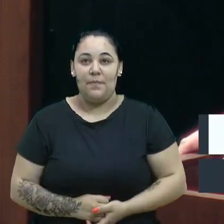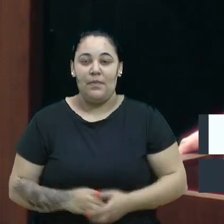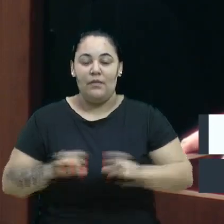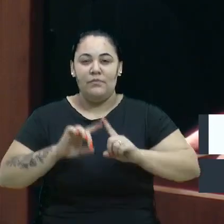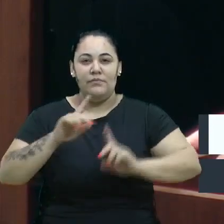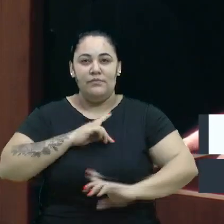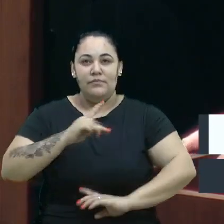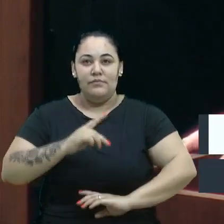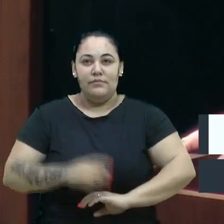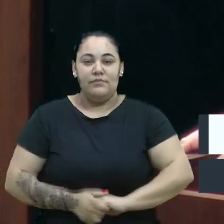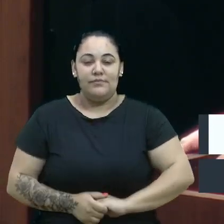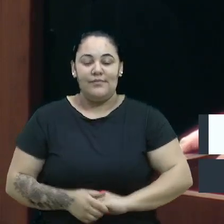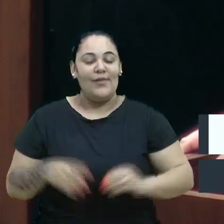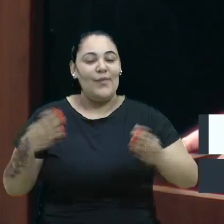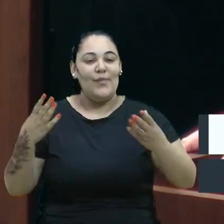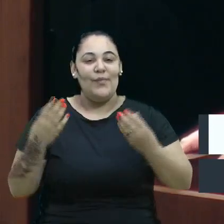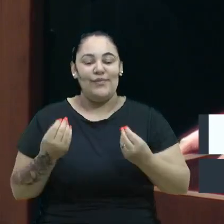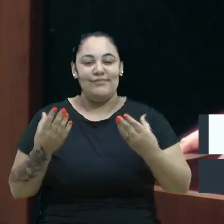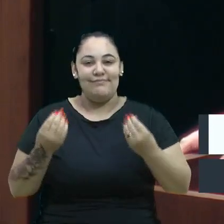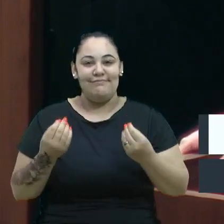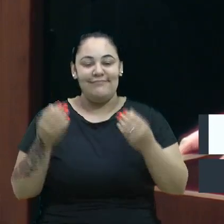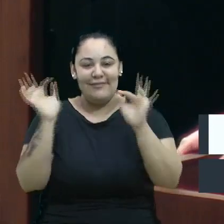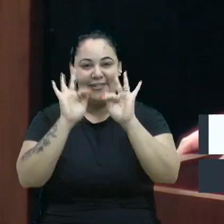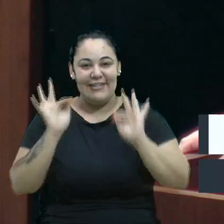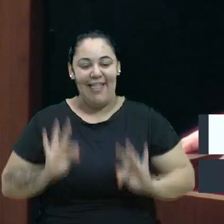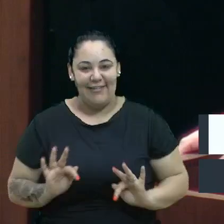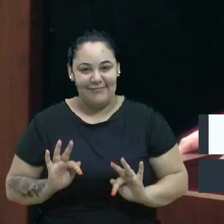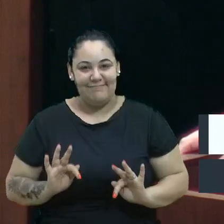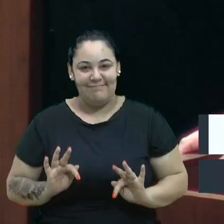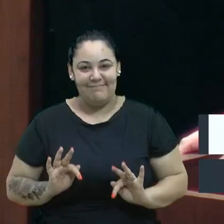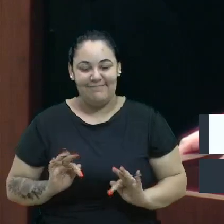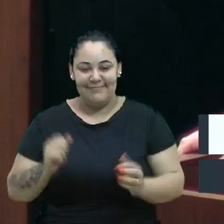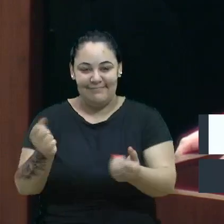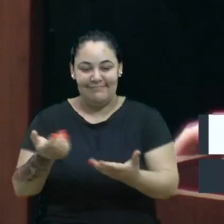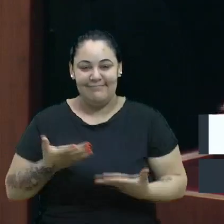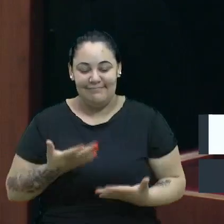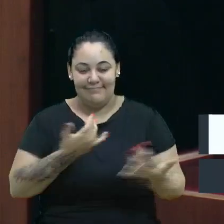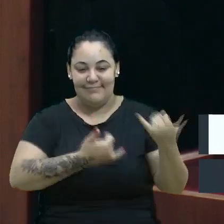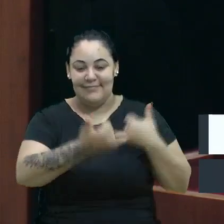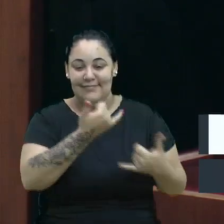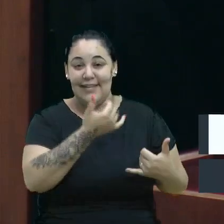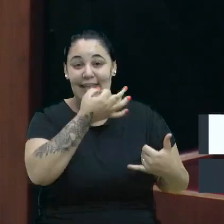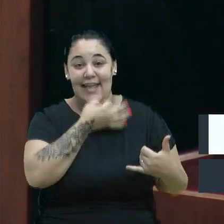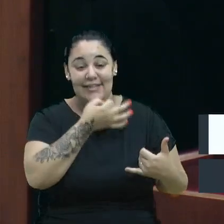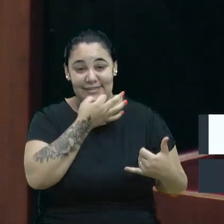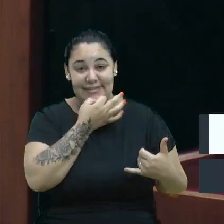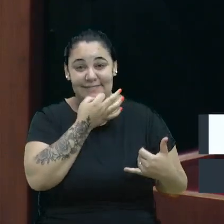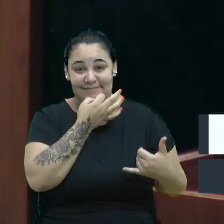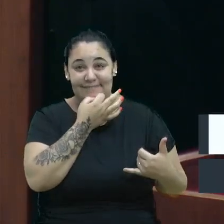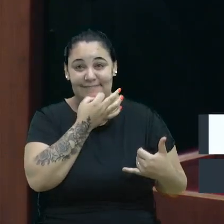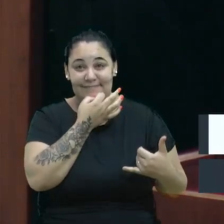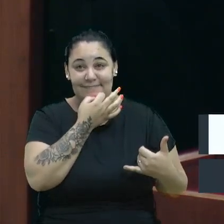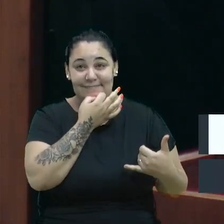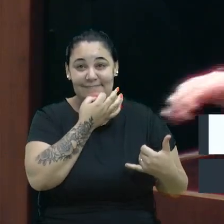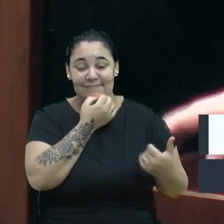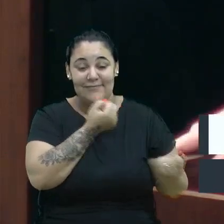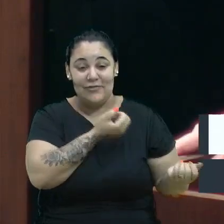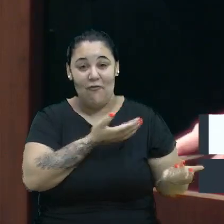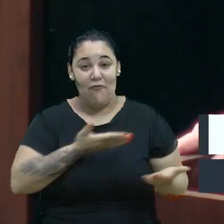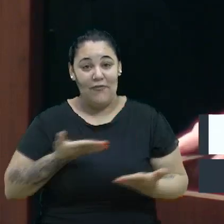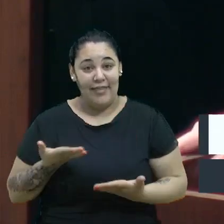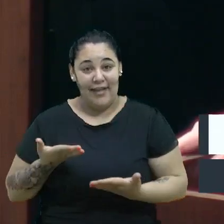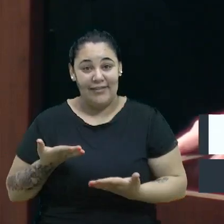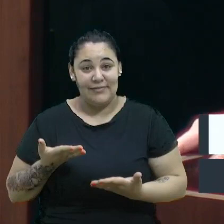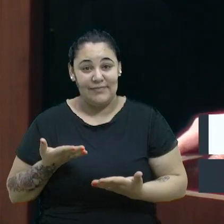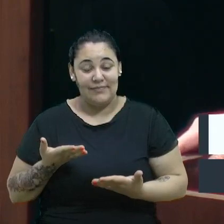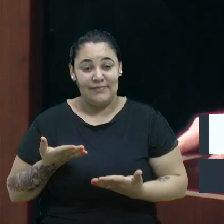é com grande alegria que a gente recebe a notícia que Caxias do Sul foi convidada pela Organização das